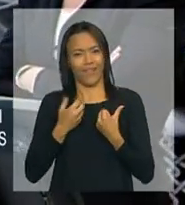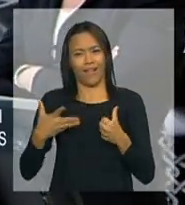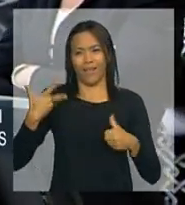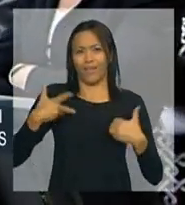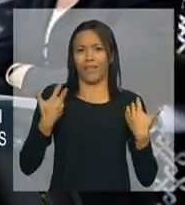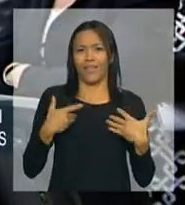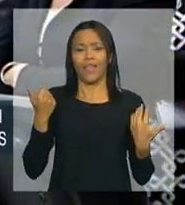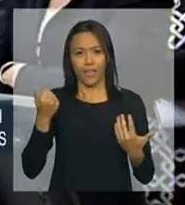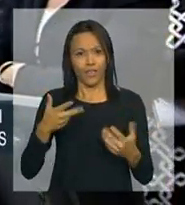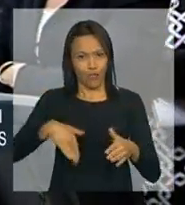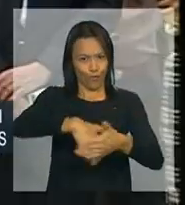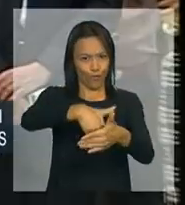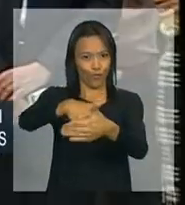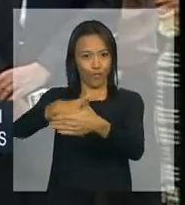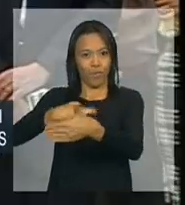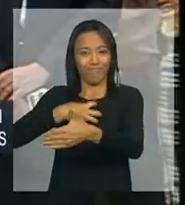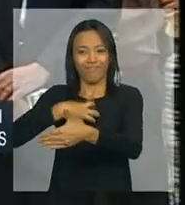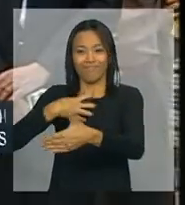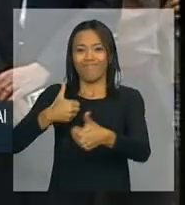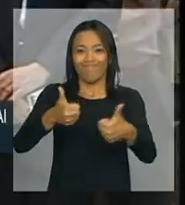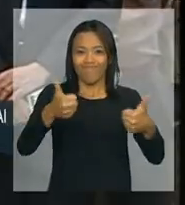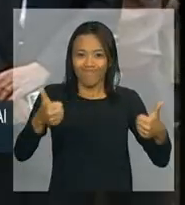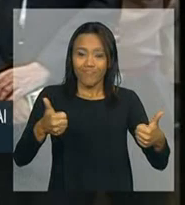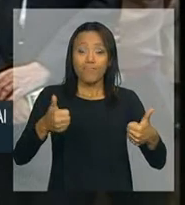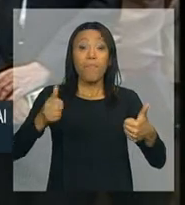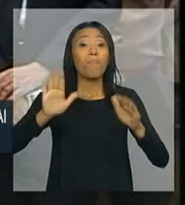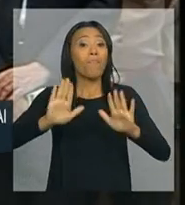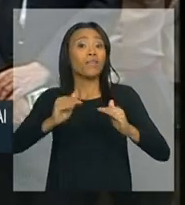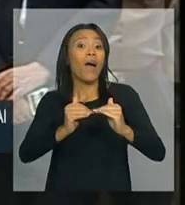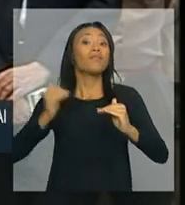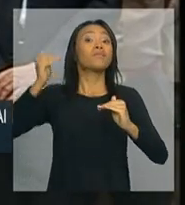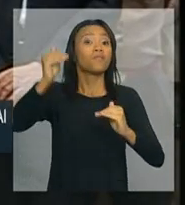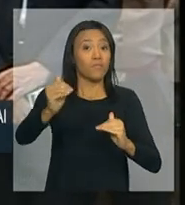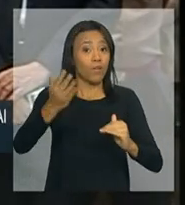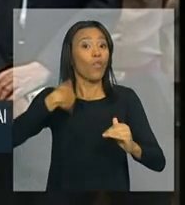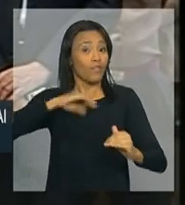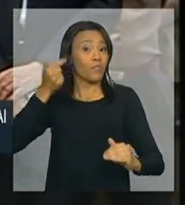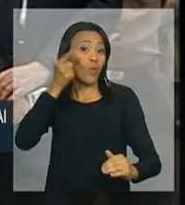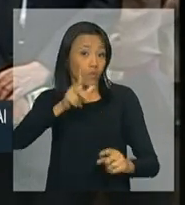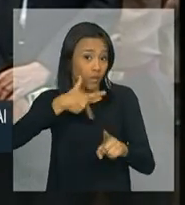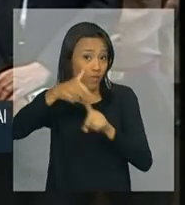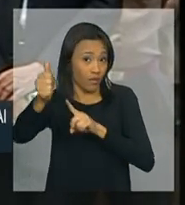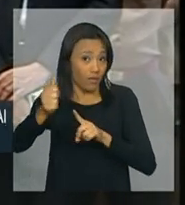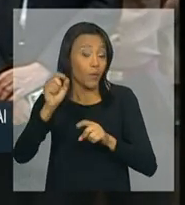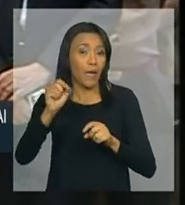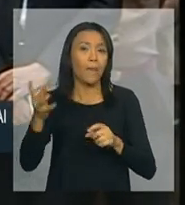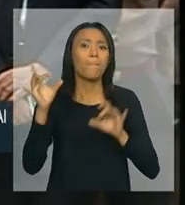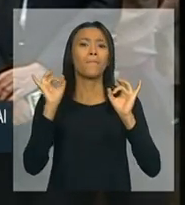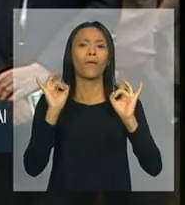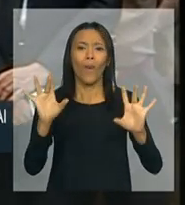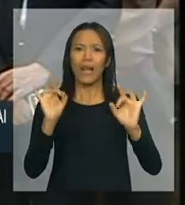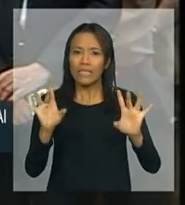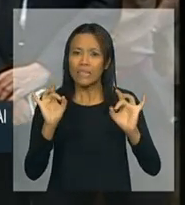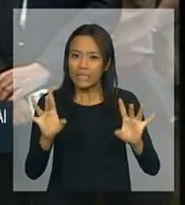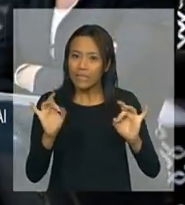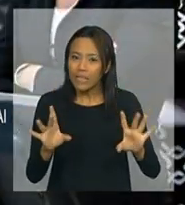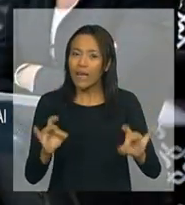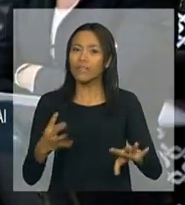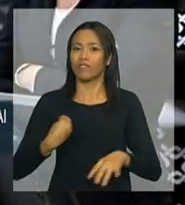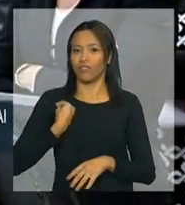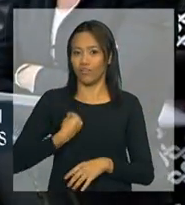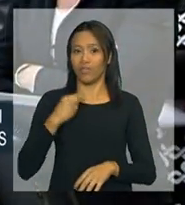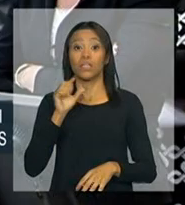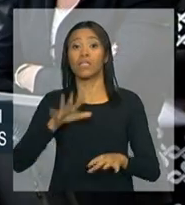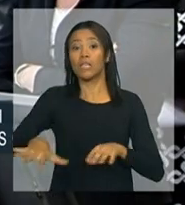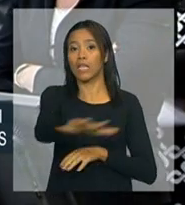alegria que o futebol dá a todos os brasileiros. Mas, sobretudo, nós vamos ganhar em melhoria concreta da condição de